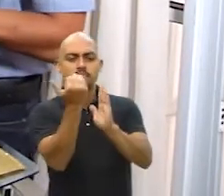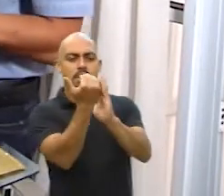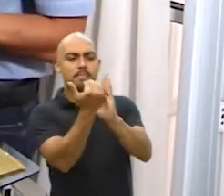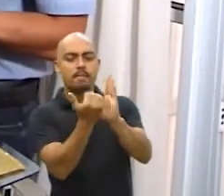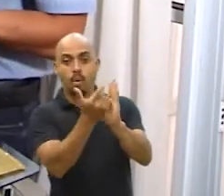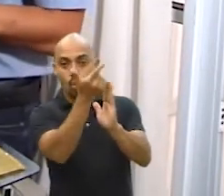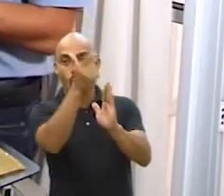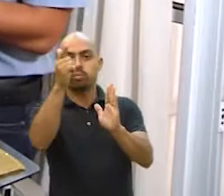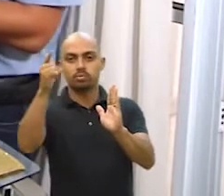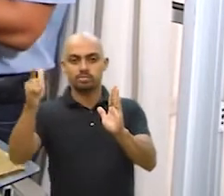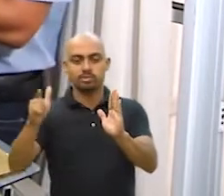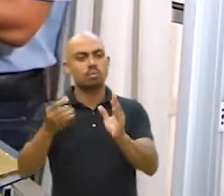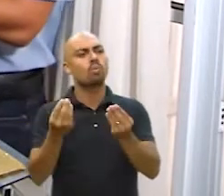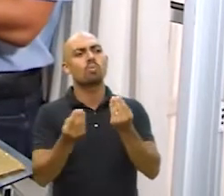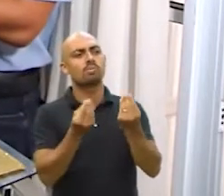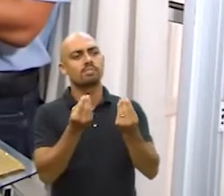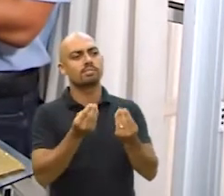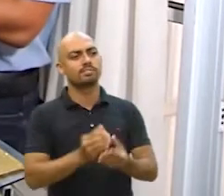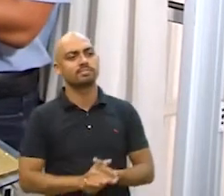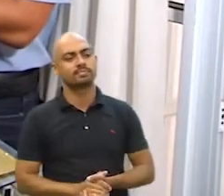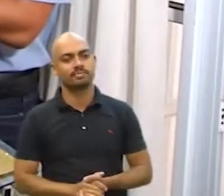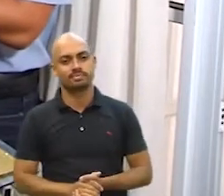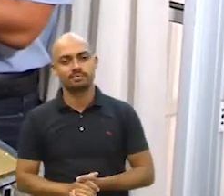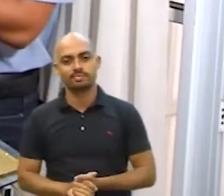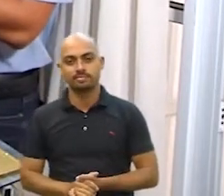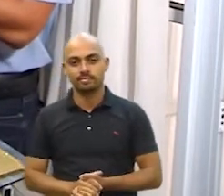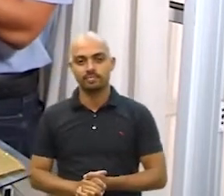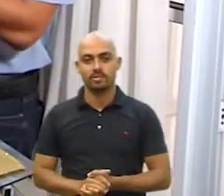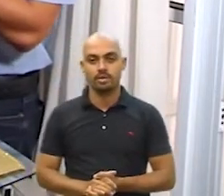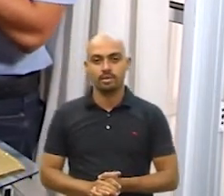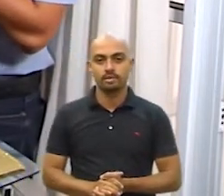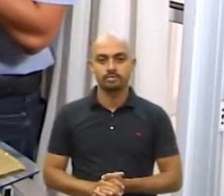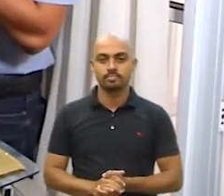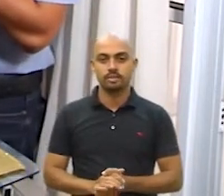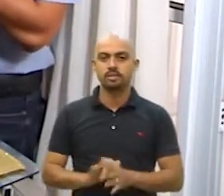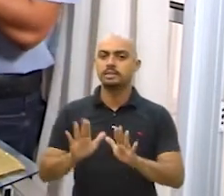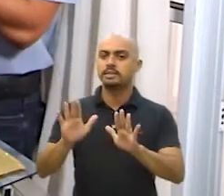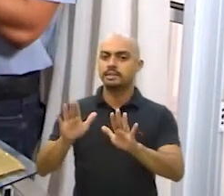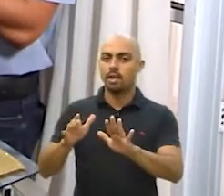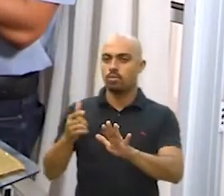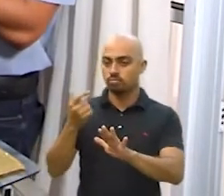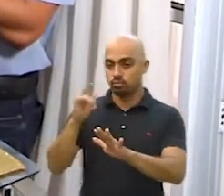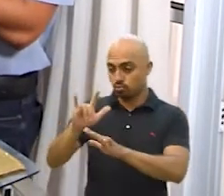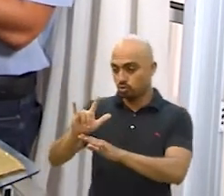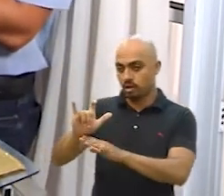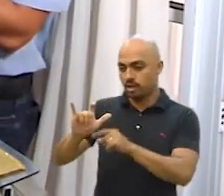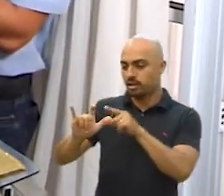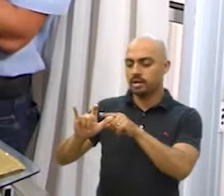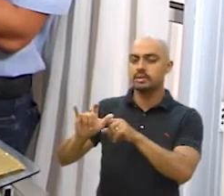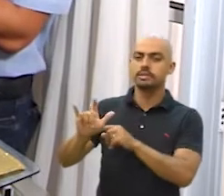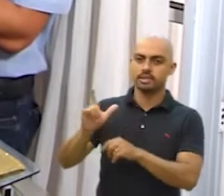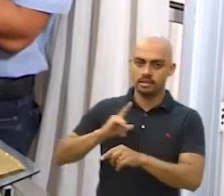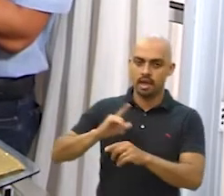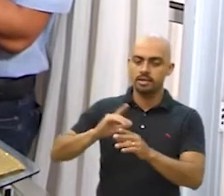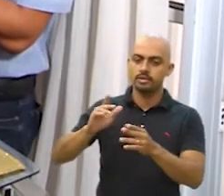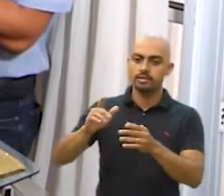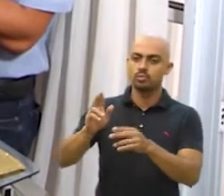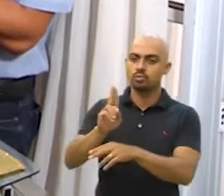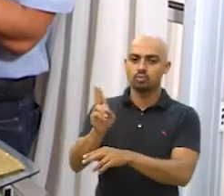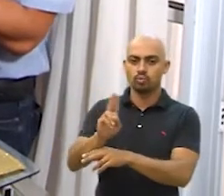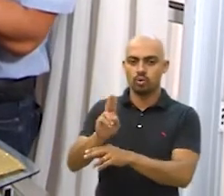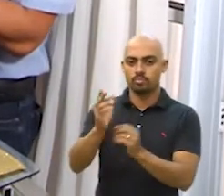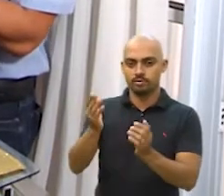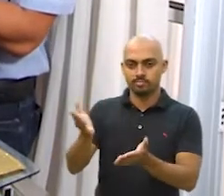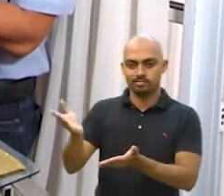conhecer outras receitas? Como é que faz? Pode seguir a gente no Instagram. Temos uma página chamada